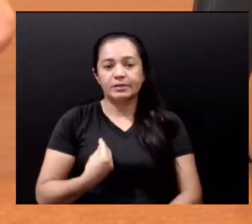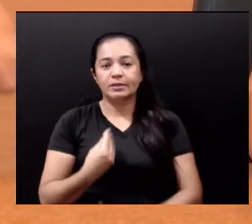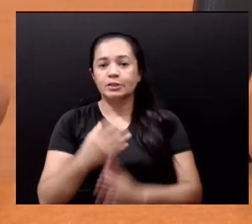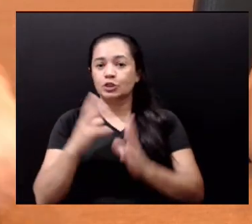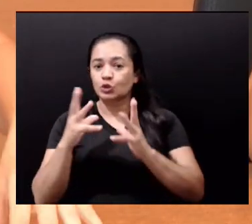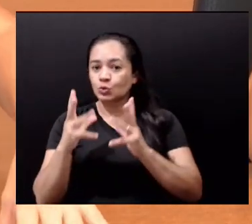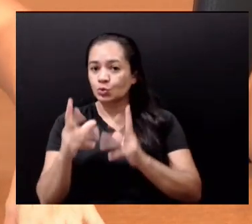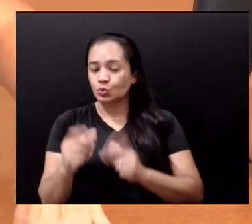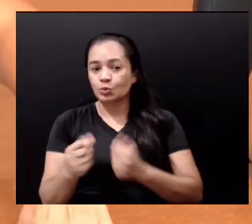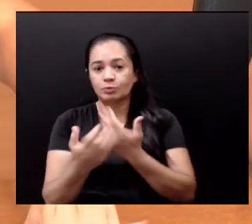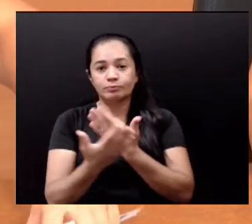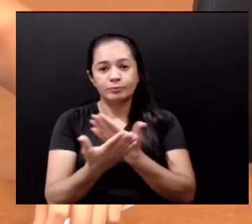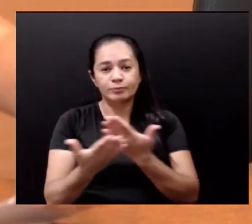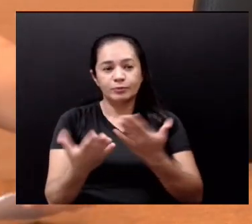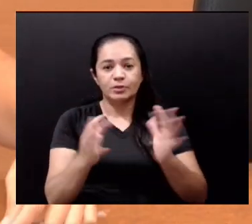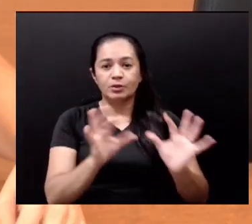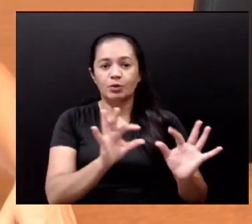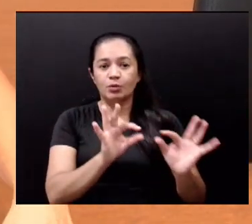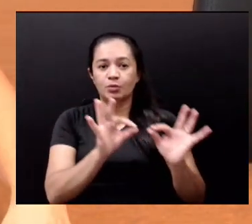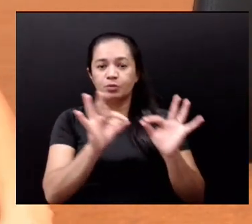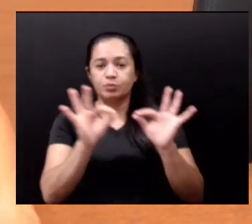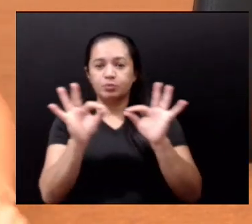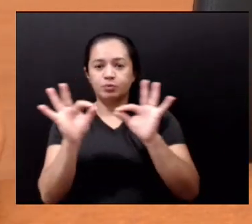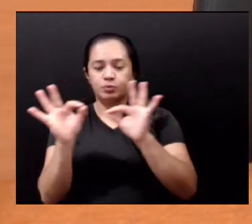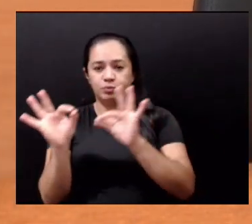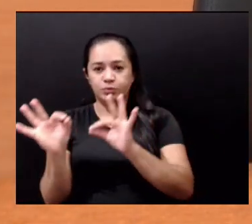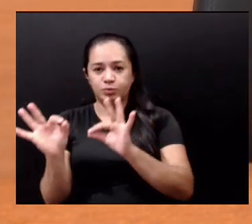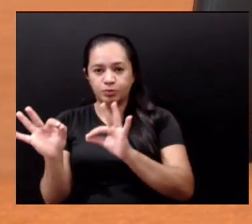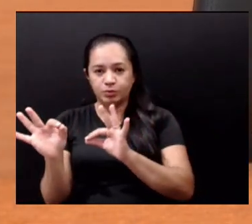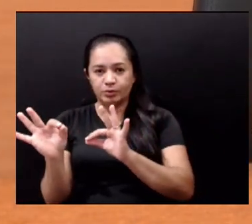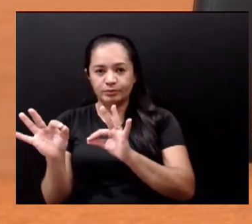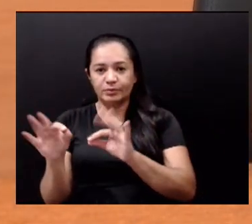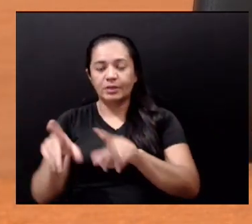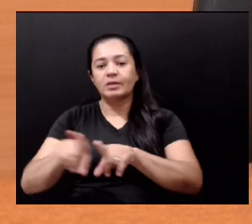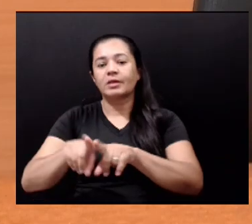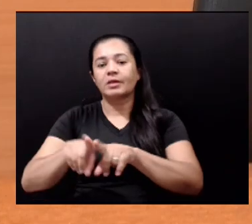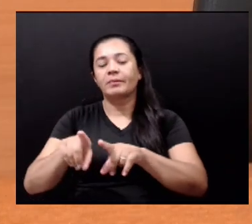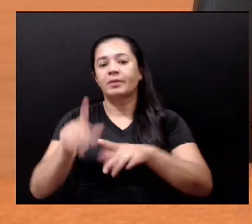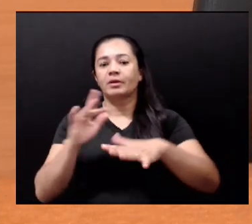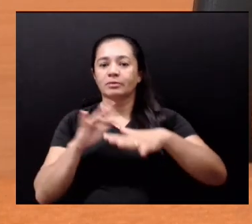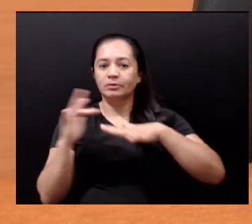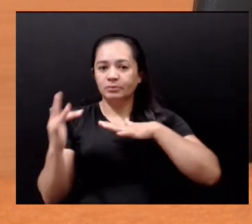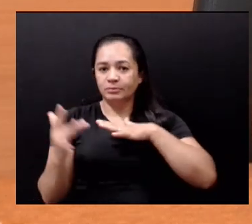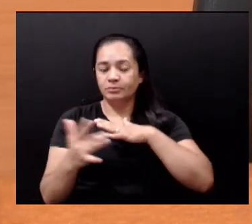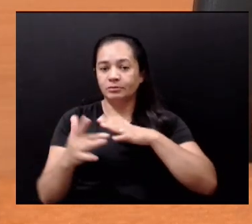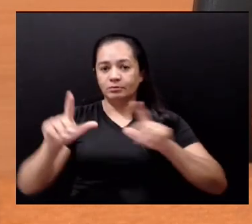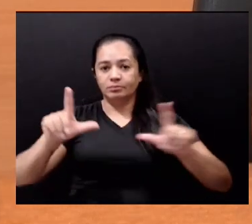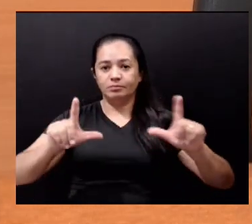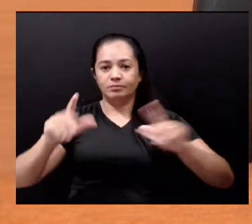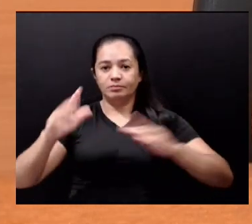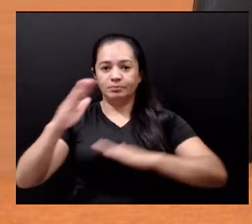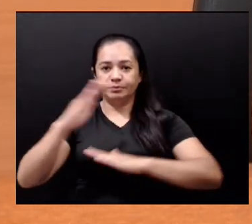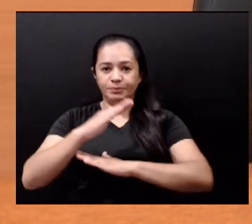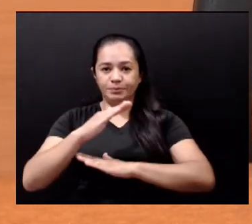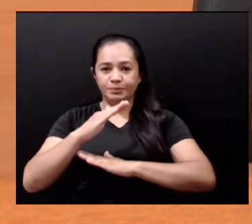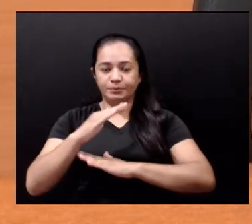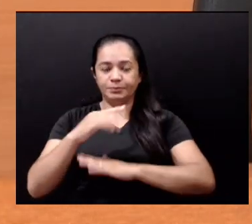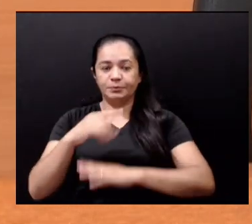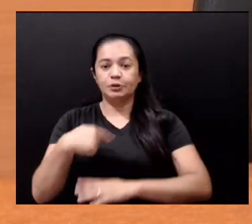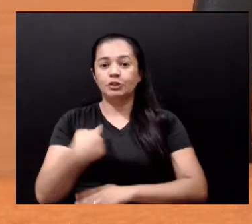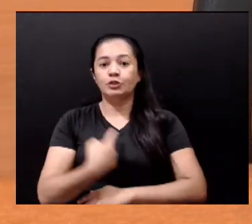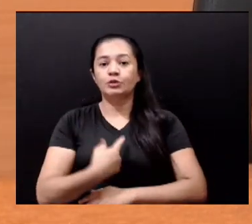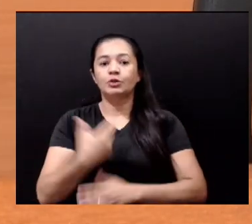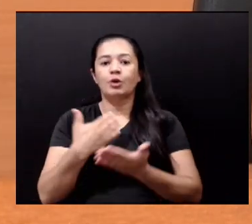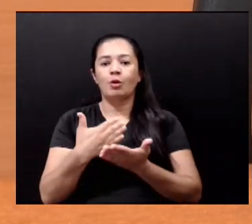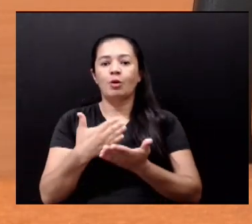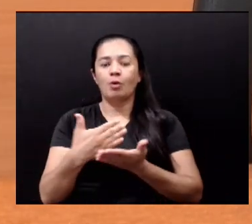está nos assistindo pela TV Câmara e pelas redes sociais. A gente inicia os